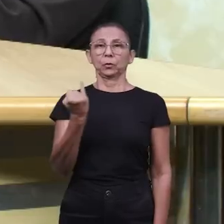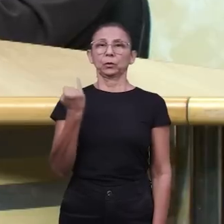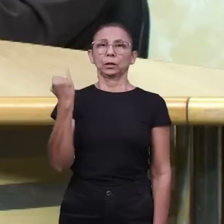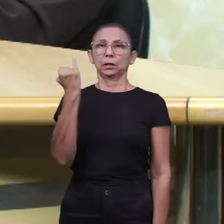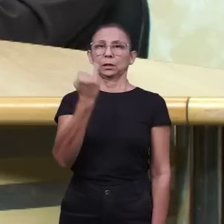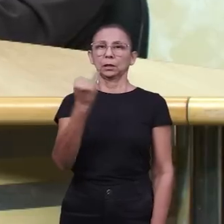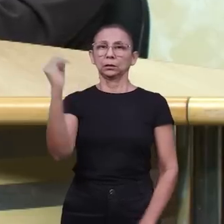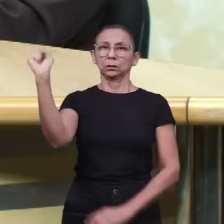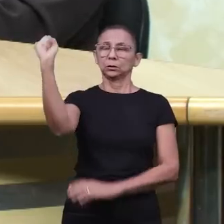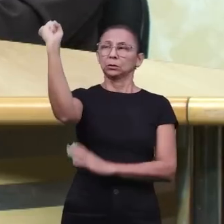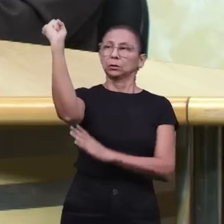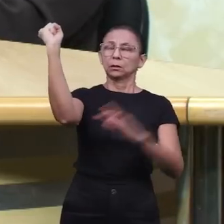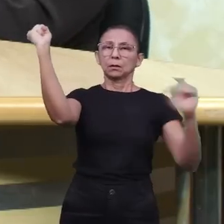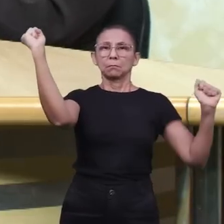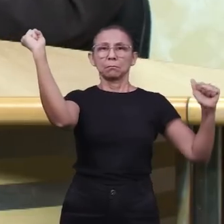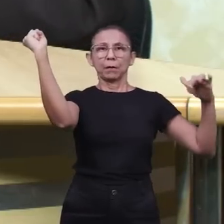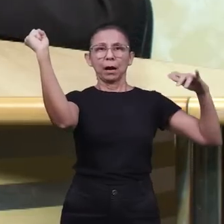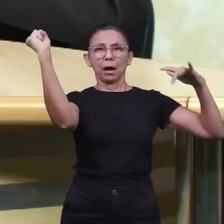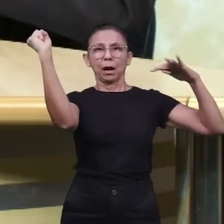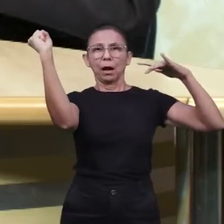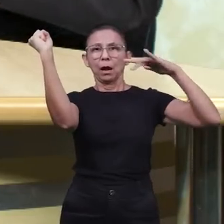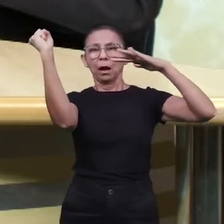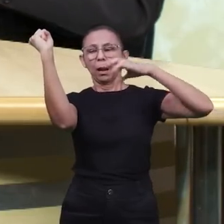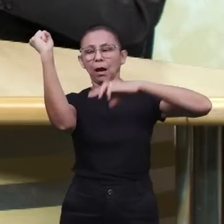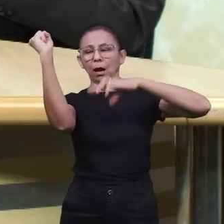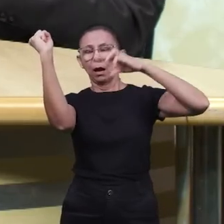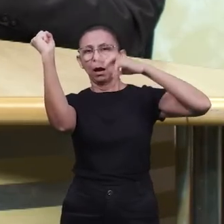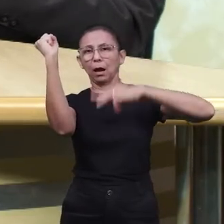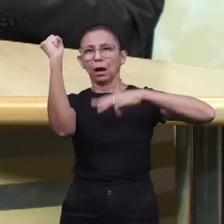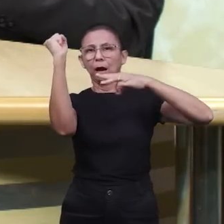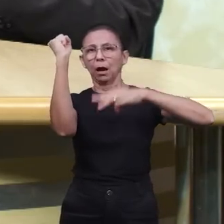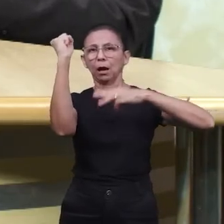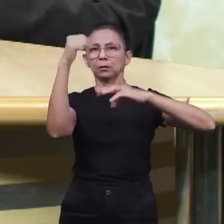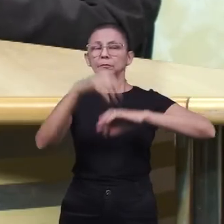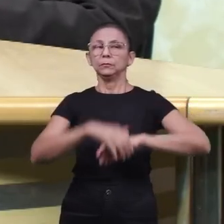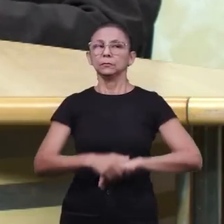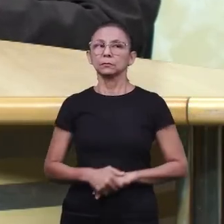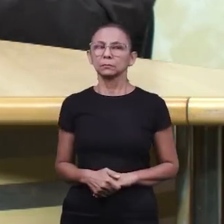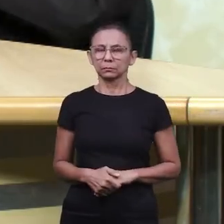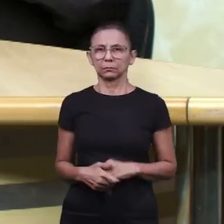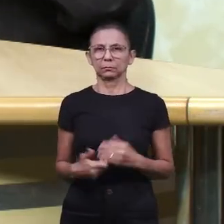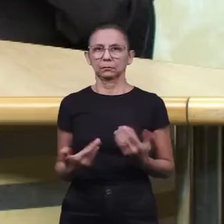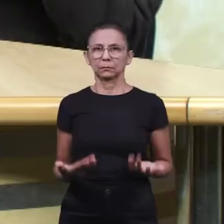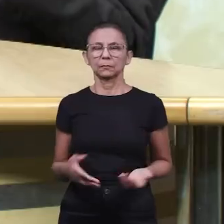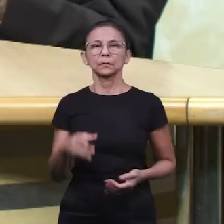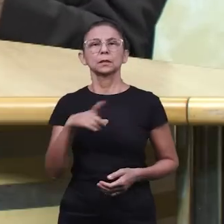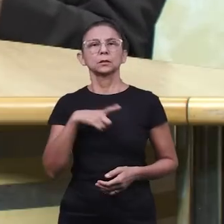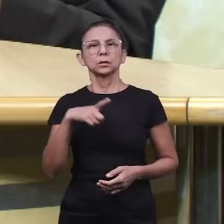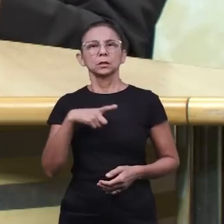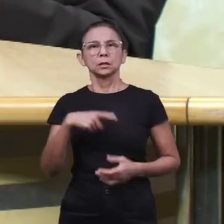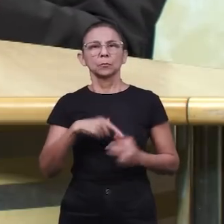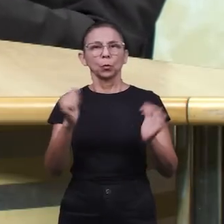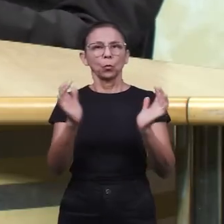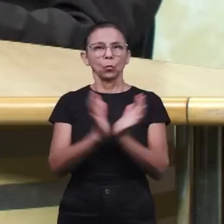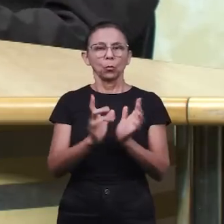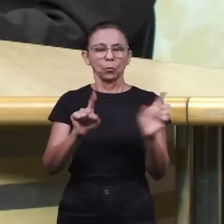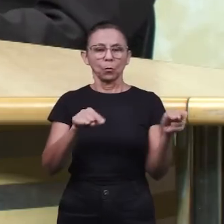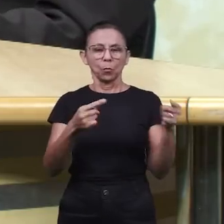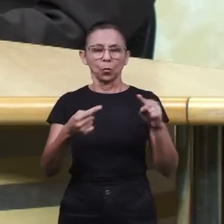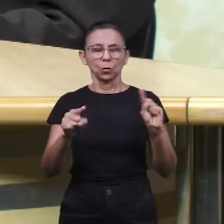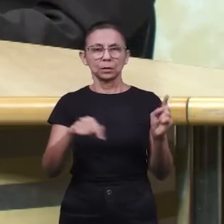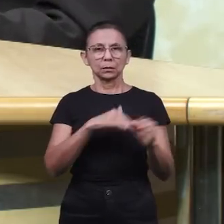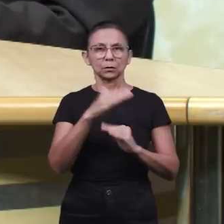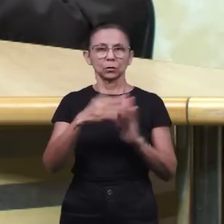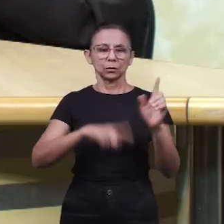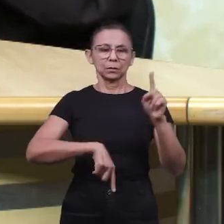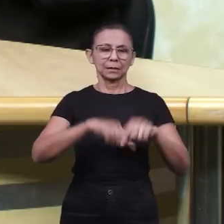perante a estátua para adorar, e havia uma banda de música com todos os instrumentos, que tinha a